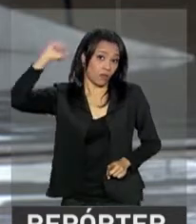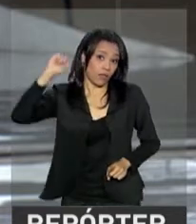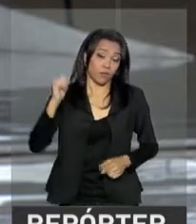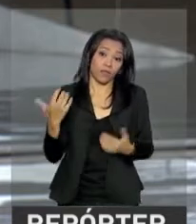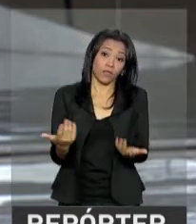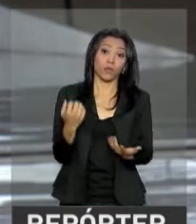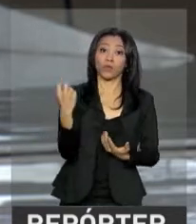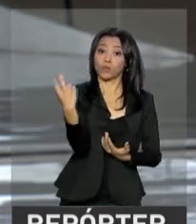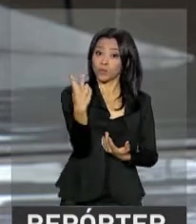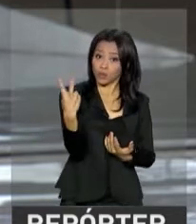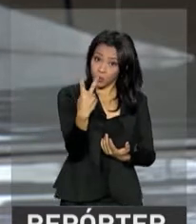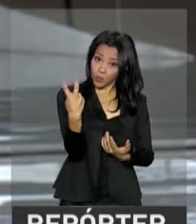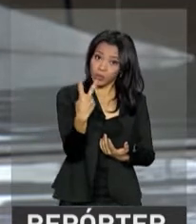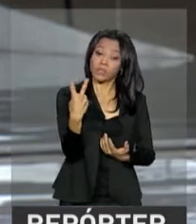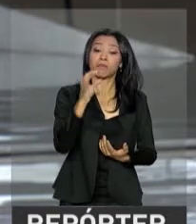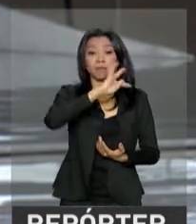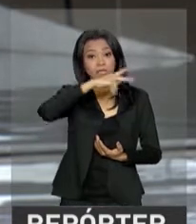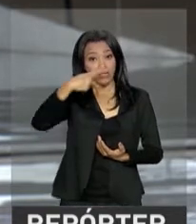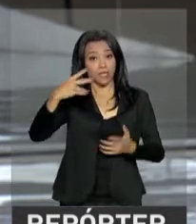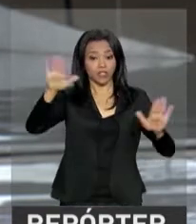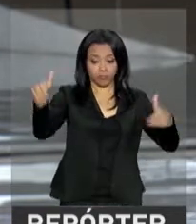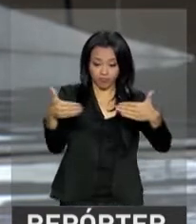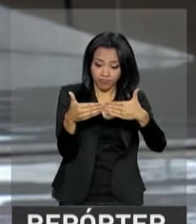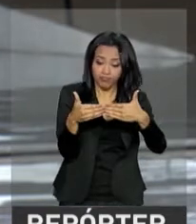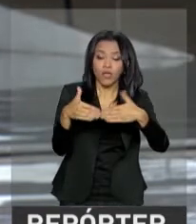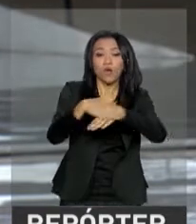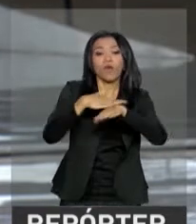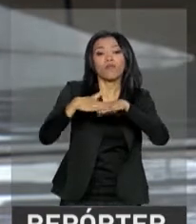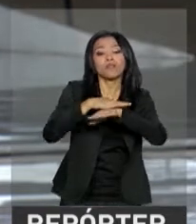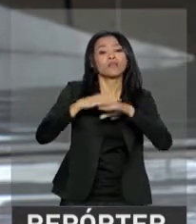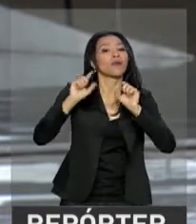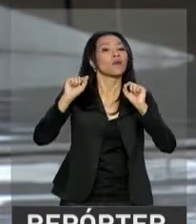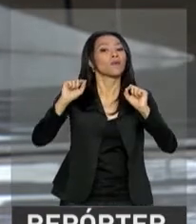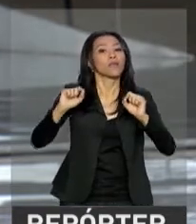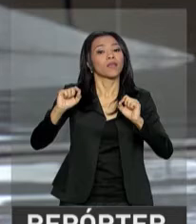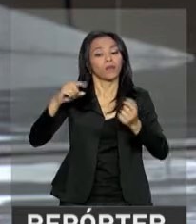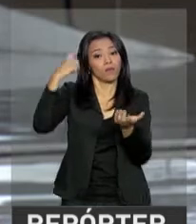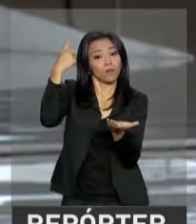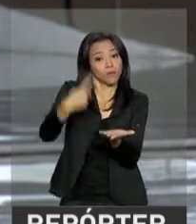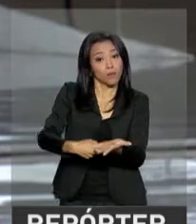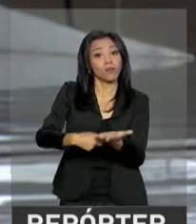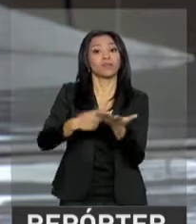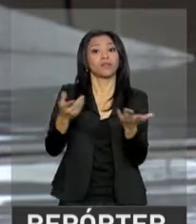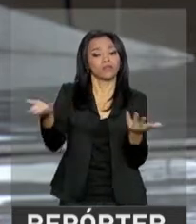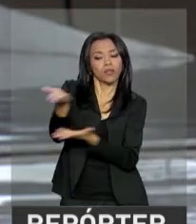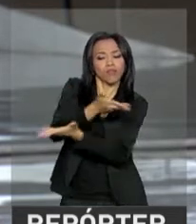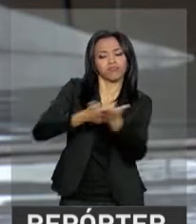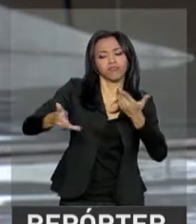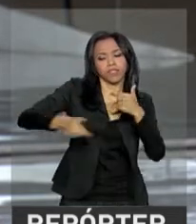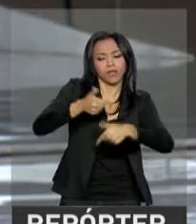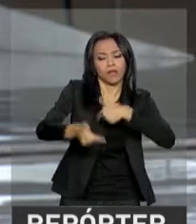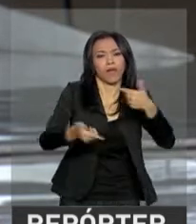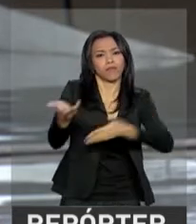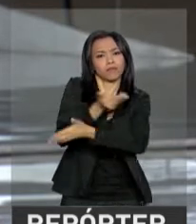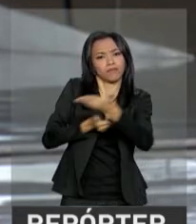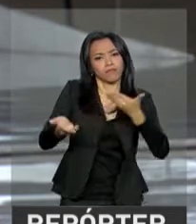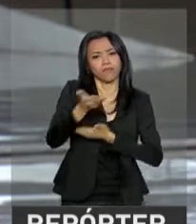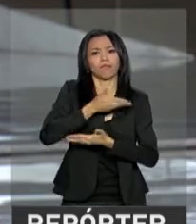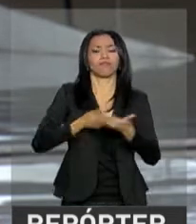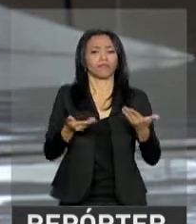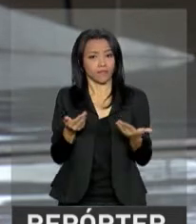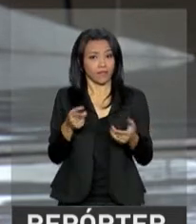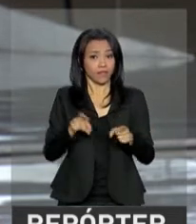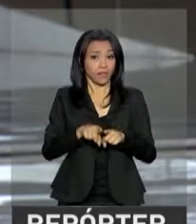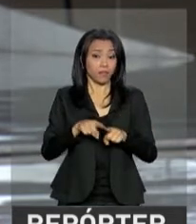presidentes devem conversar sobre a gente sobre a agenda de integração dos dois países e também os planos